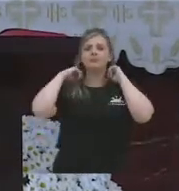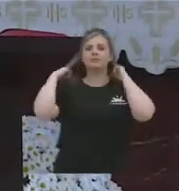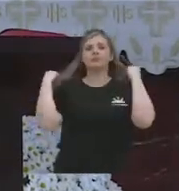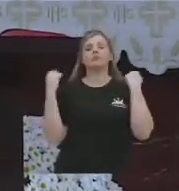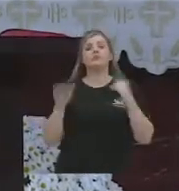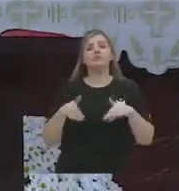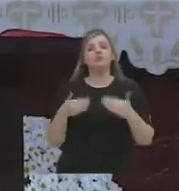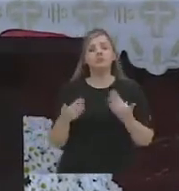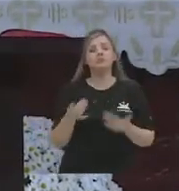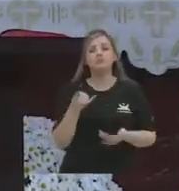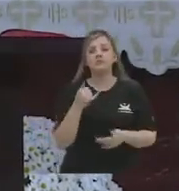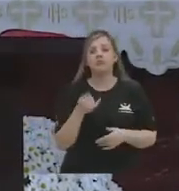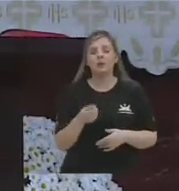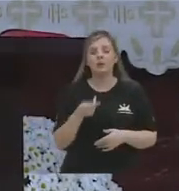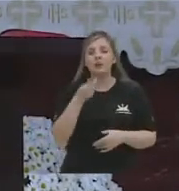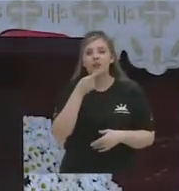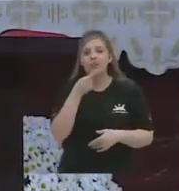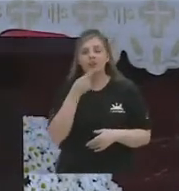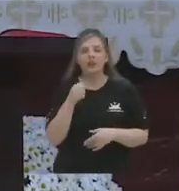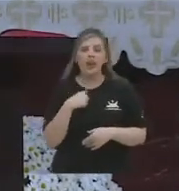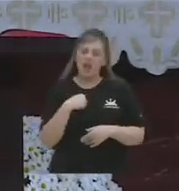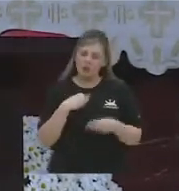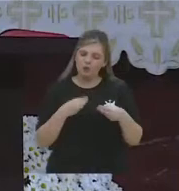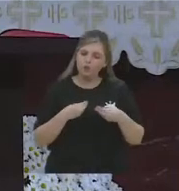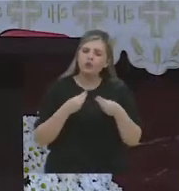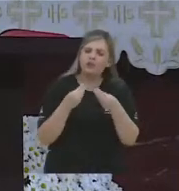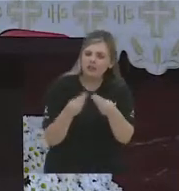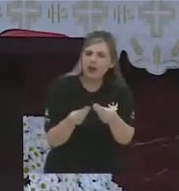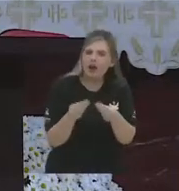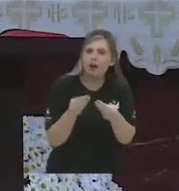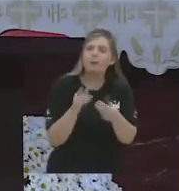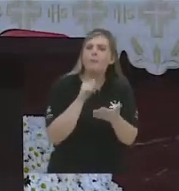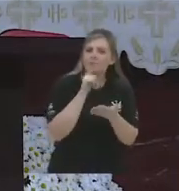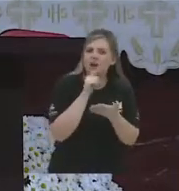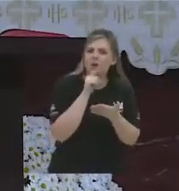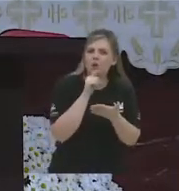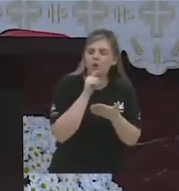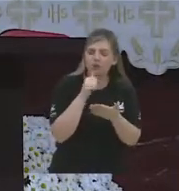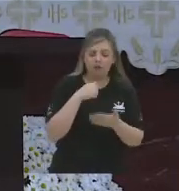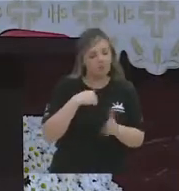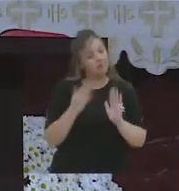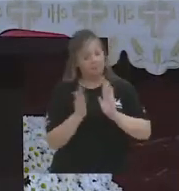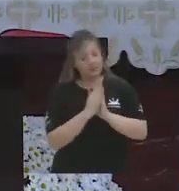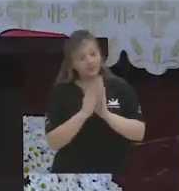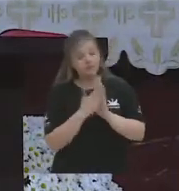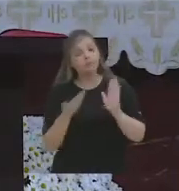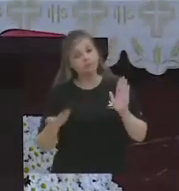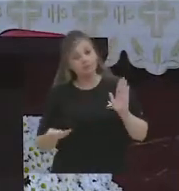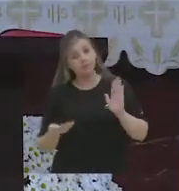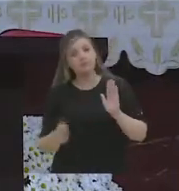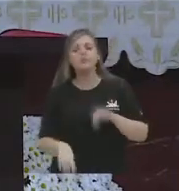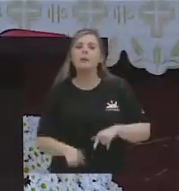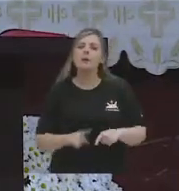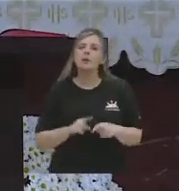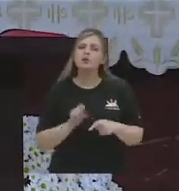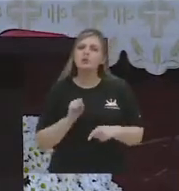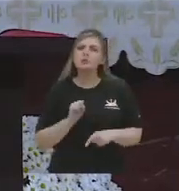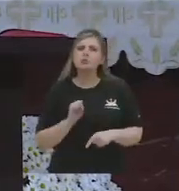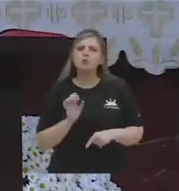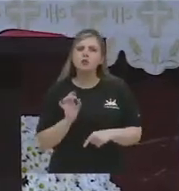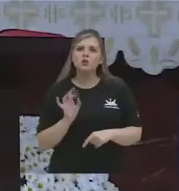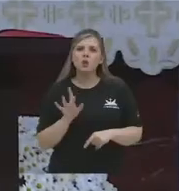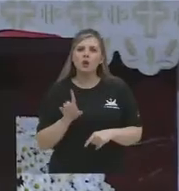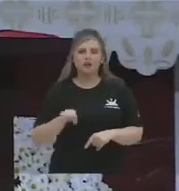diz, ó: eu vou dar uma água para você, que é a minha presença. Só que depois os outros